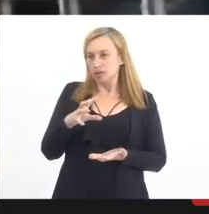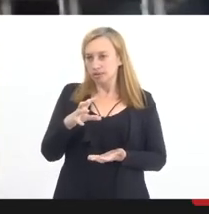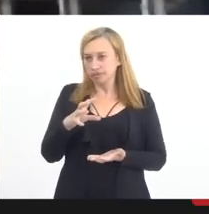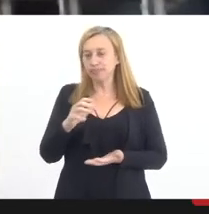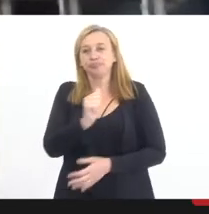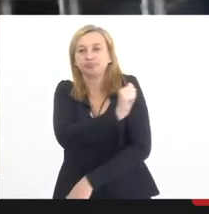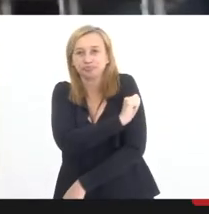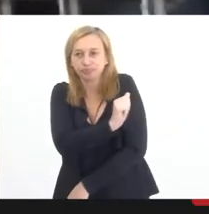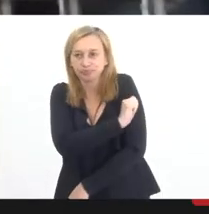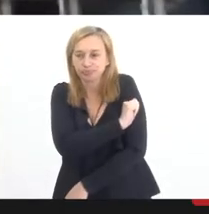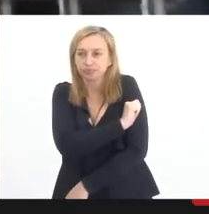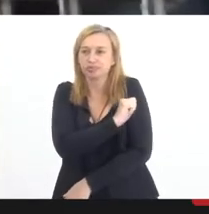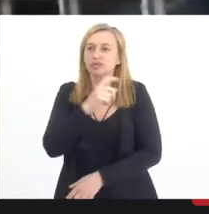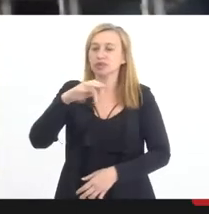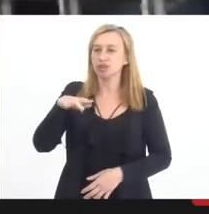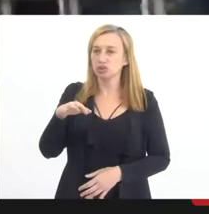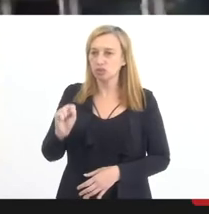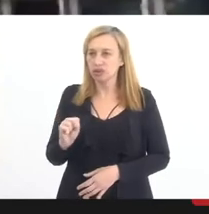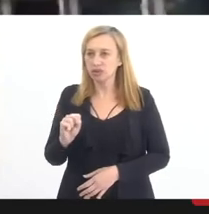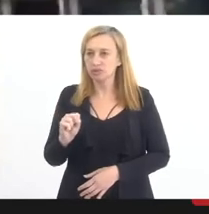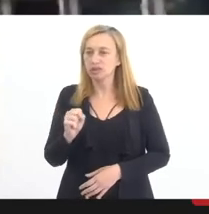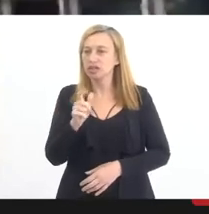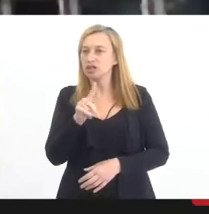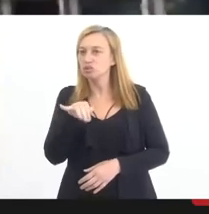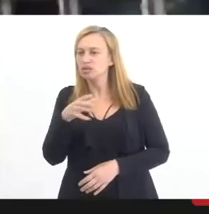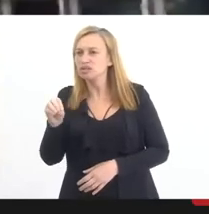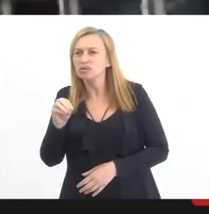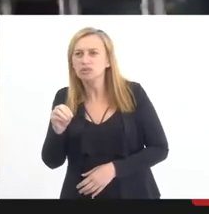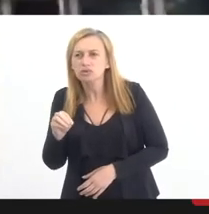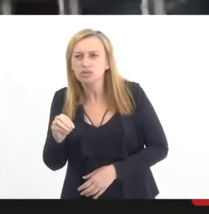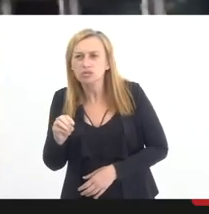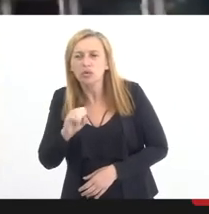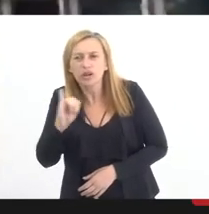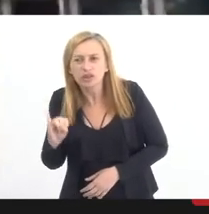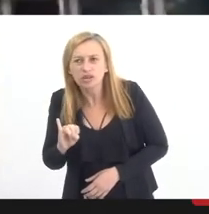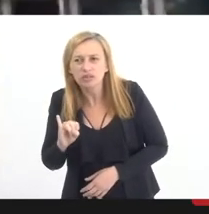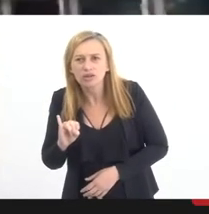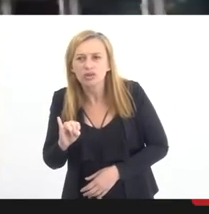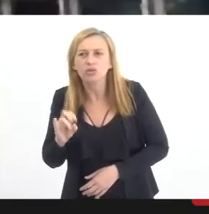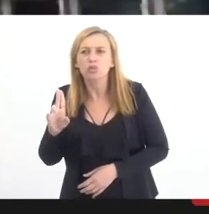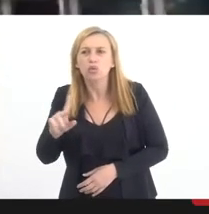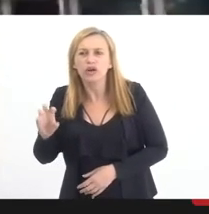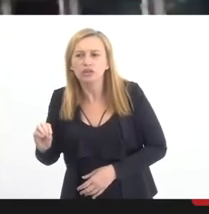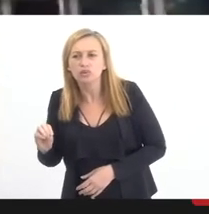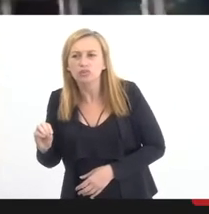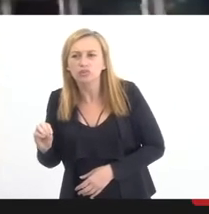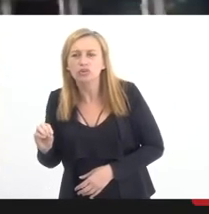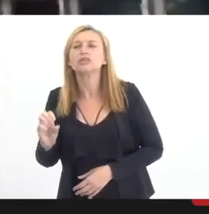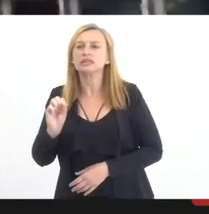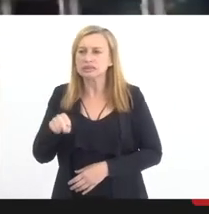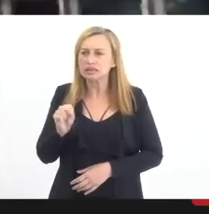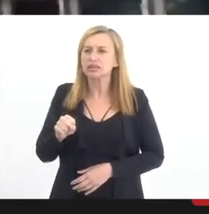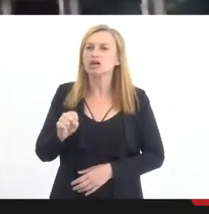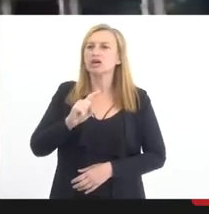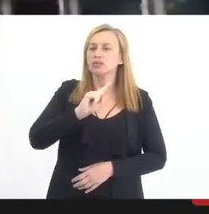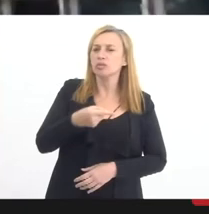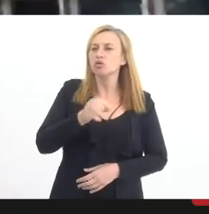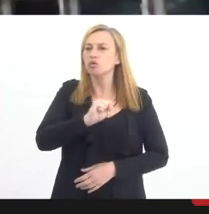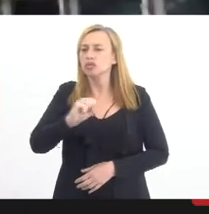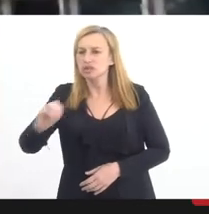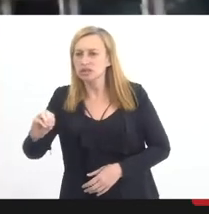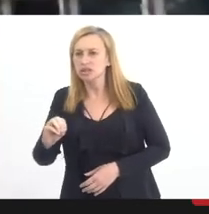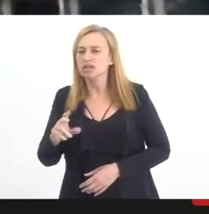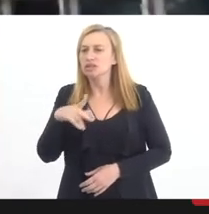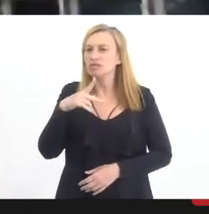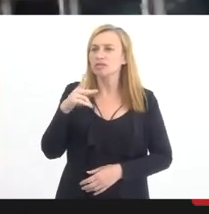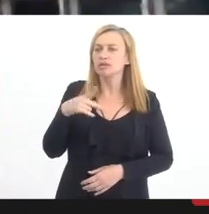E que desses 1.800... Oi? A UESO, sim. Isso, desses 1.800, pelas